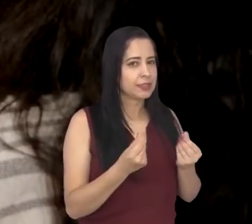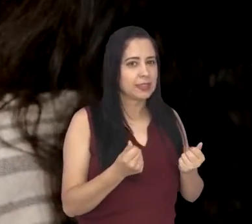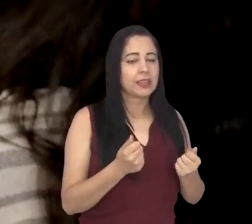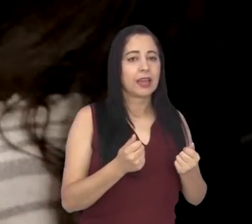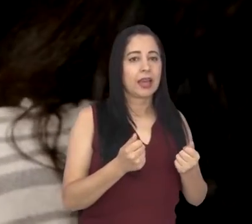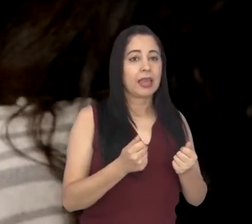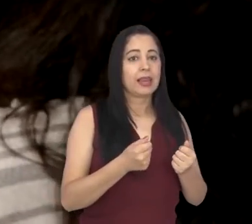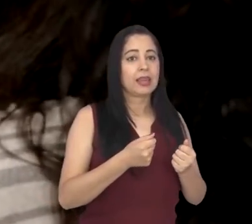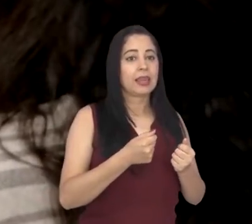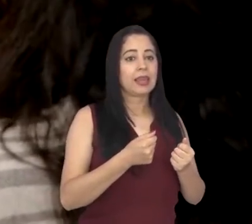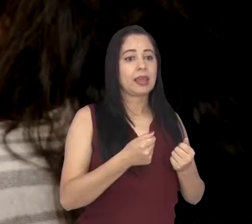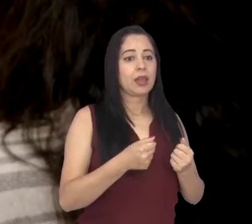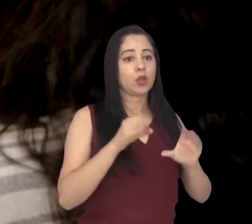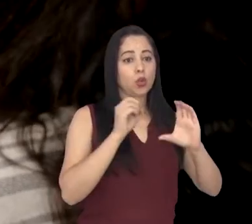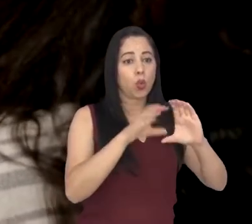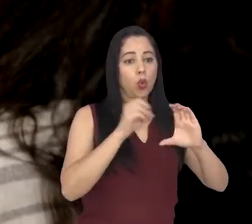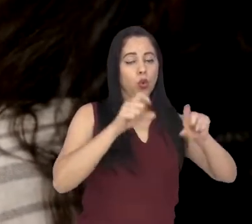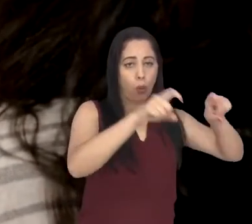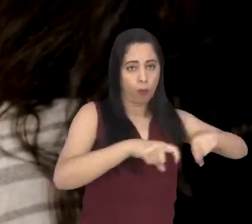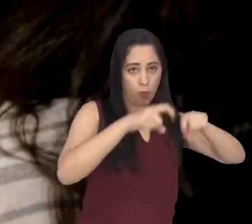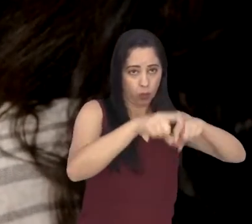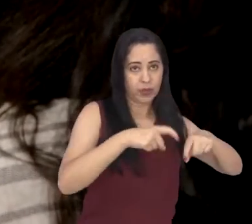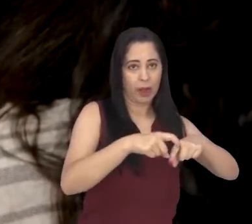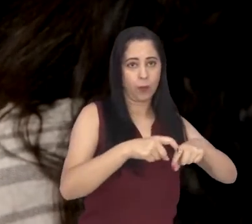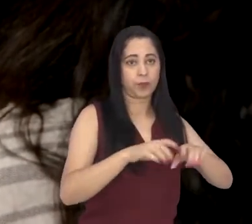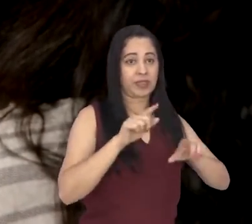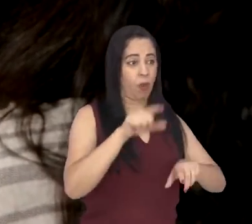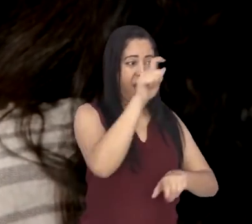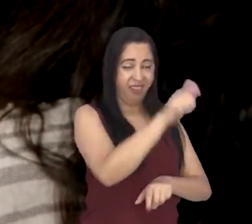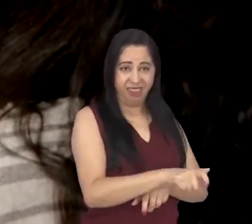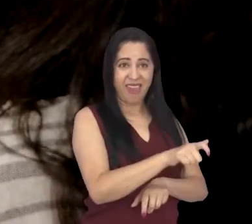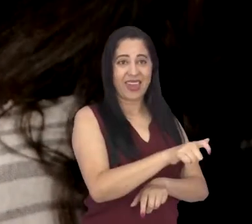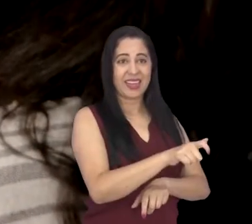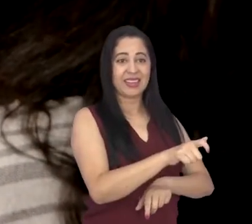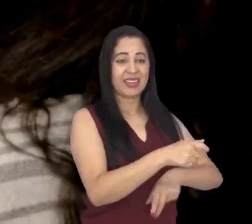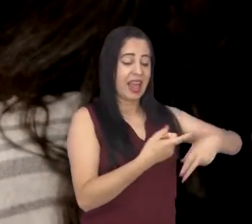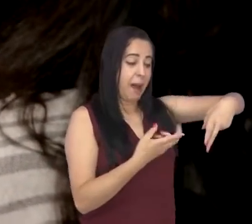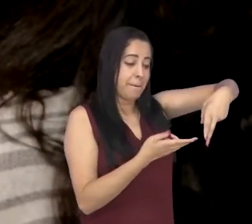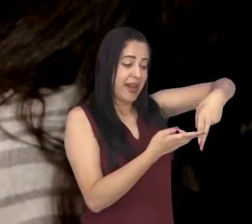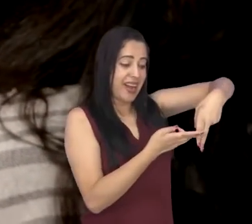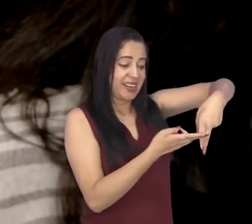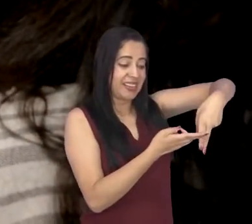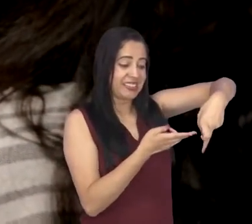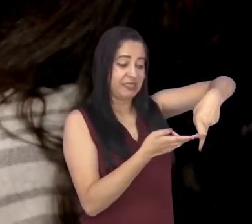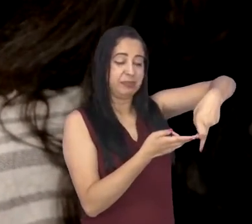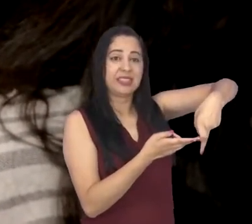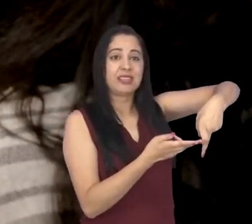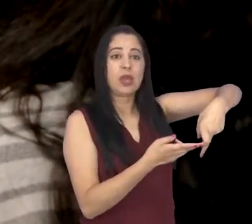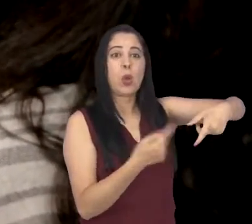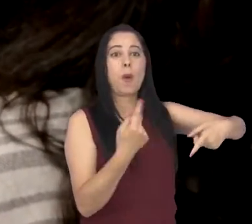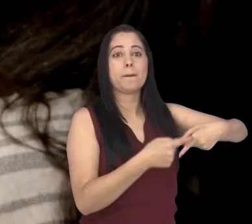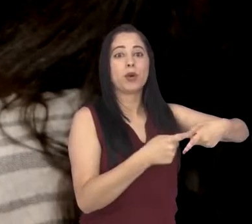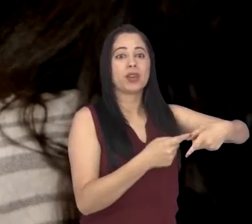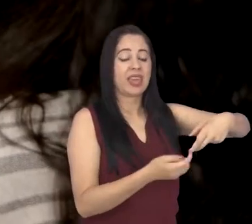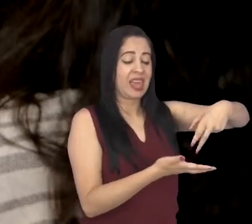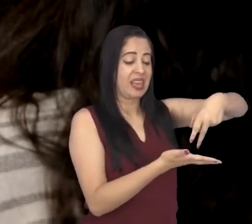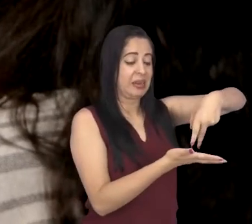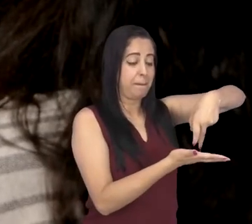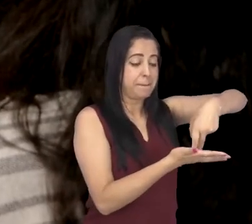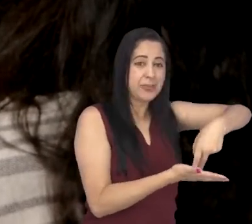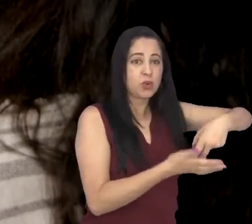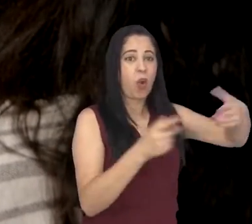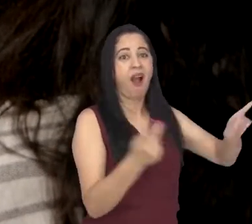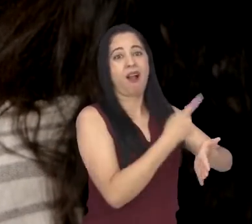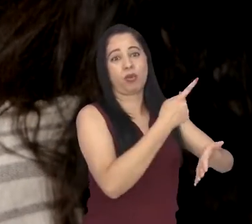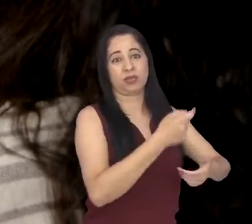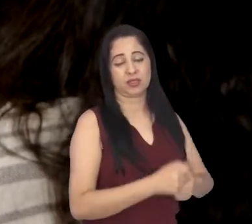Globo Rural, ele perdeu uma perna no Vietnã, porque ele foi fazer a matéria lá mesmo, e ele pisou numa bomba. O Zé Hamilton também